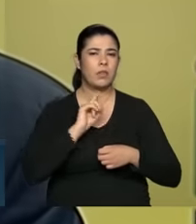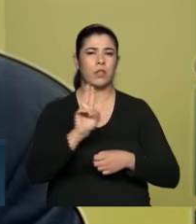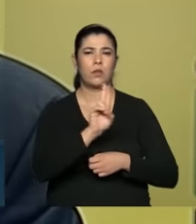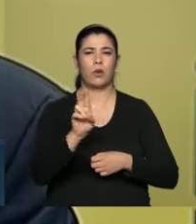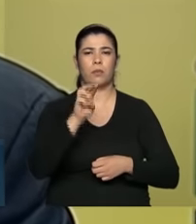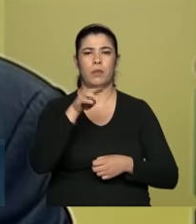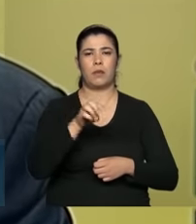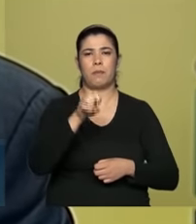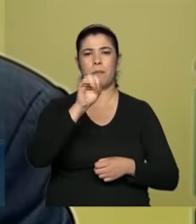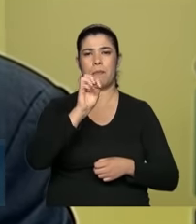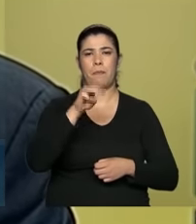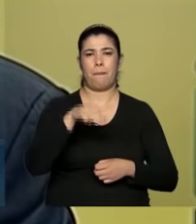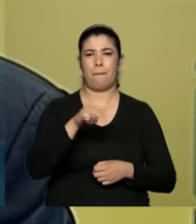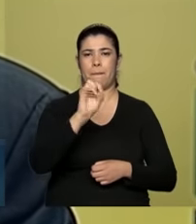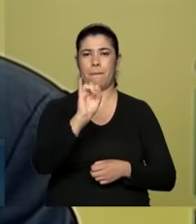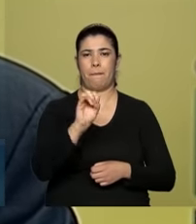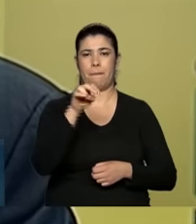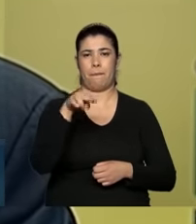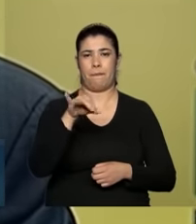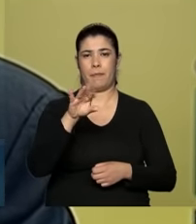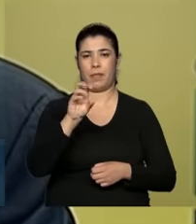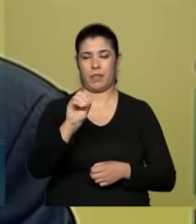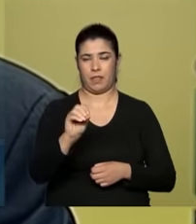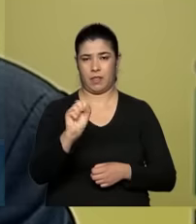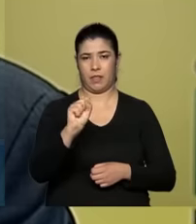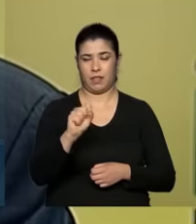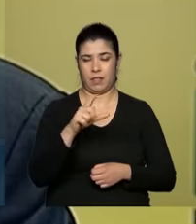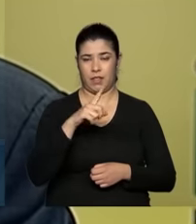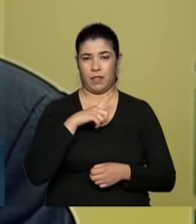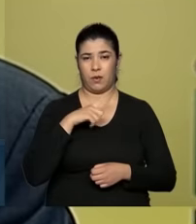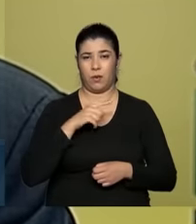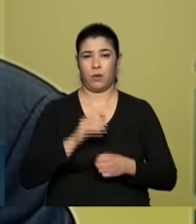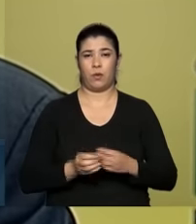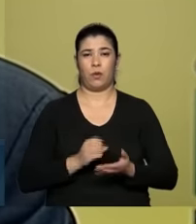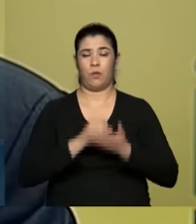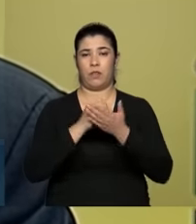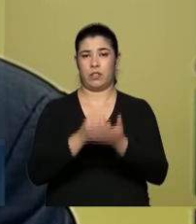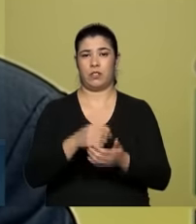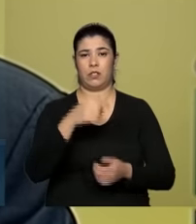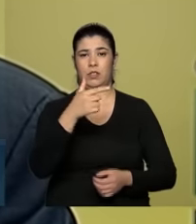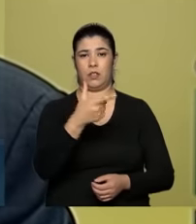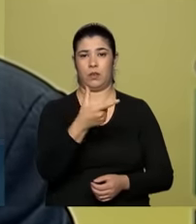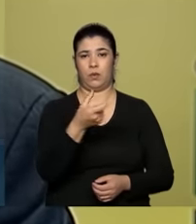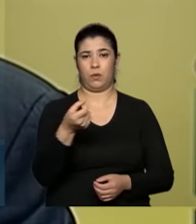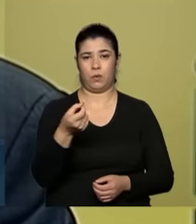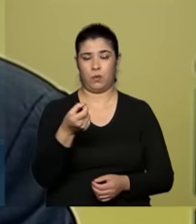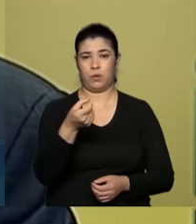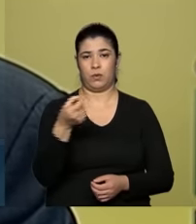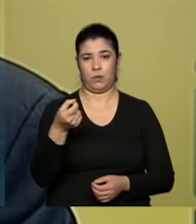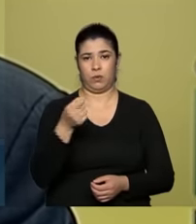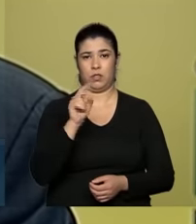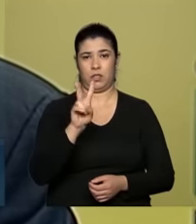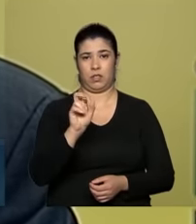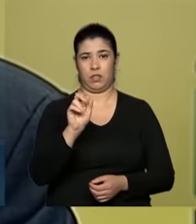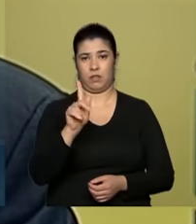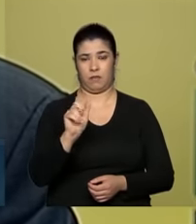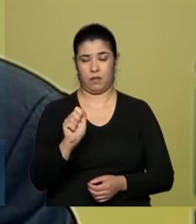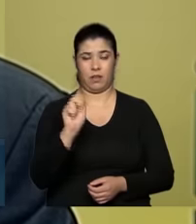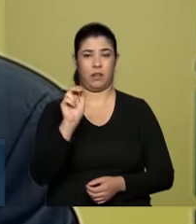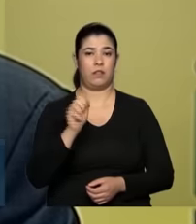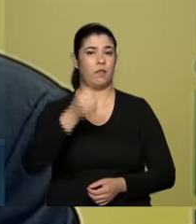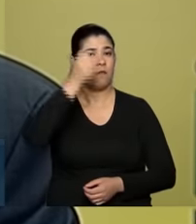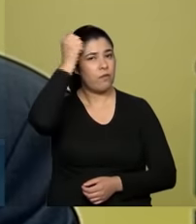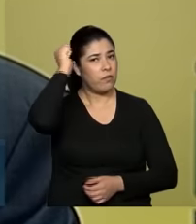ela tem um número de vagas absolutamente elevado, 200 vagas. Ela foi aberta com 200 vagas no vestibular